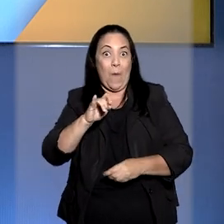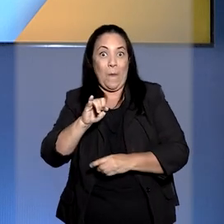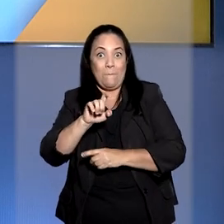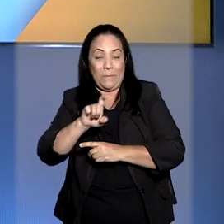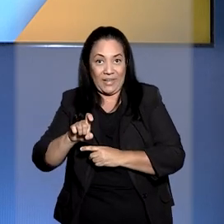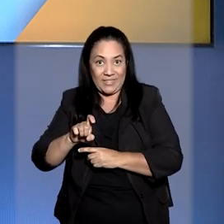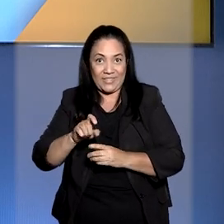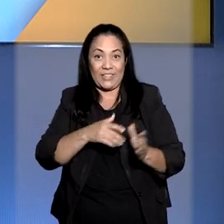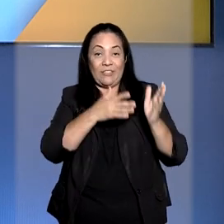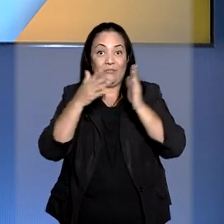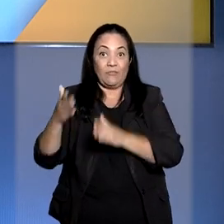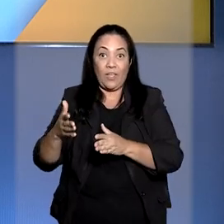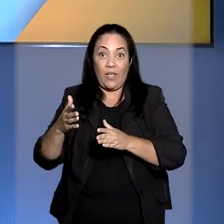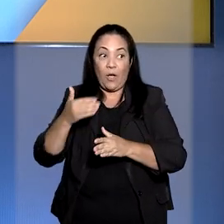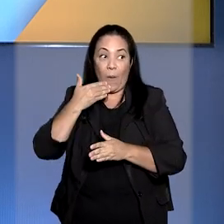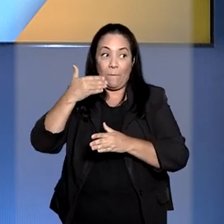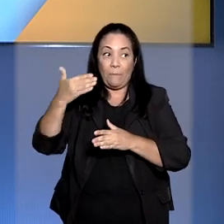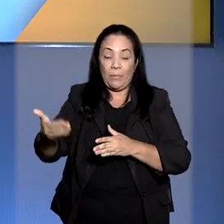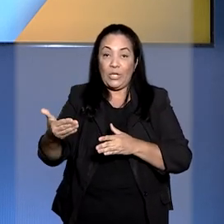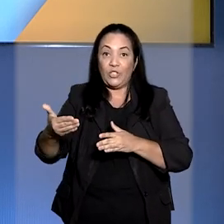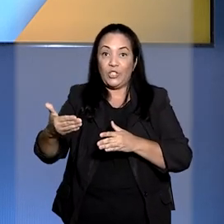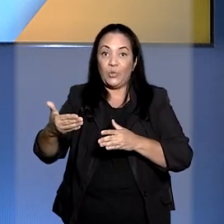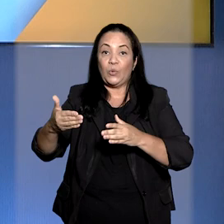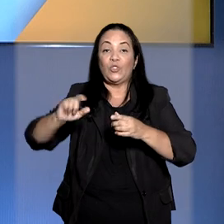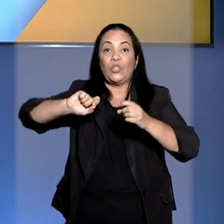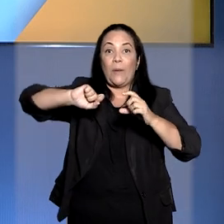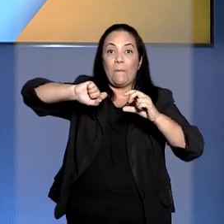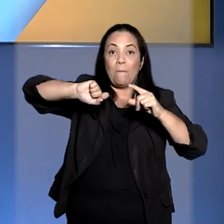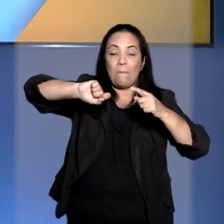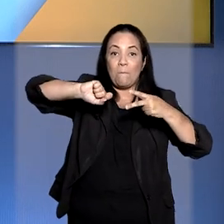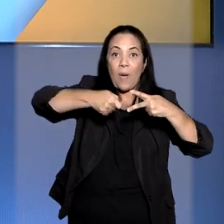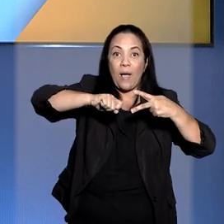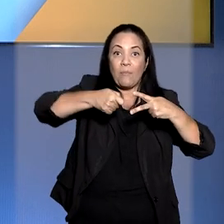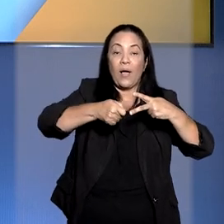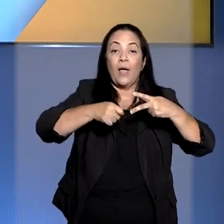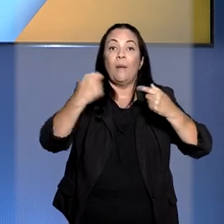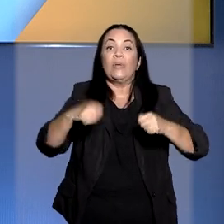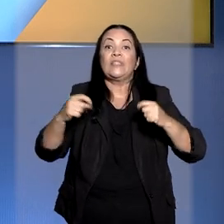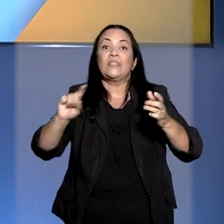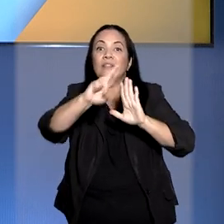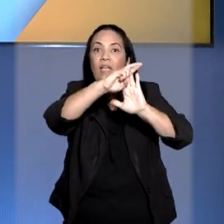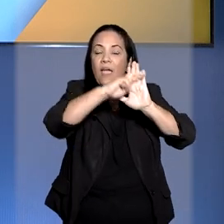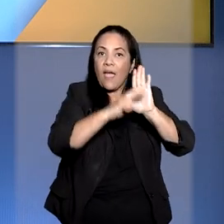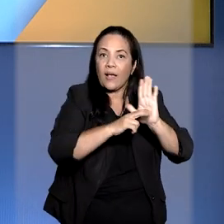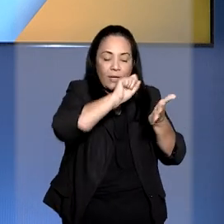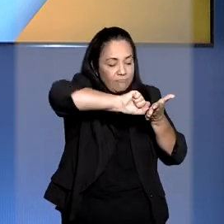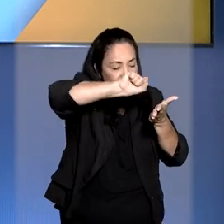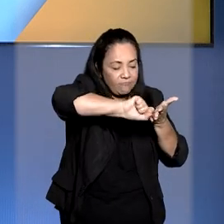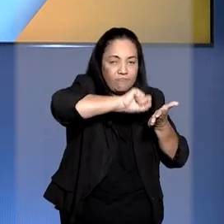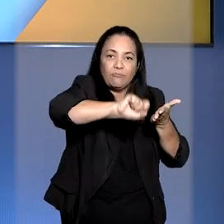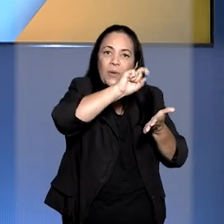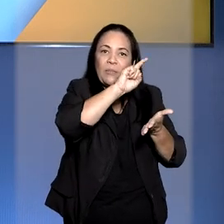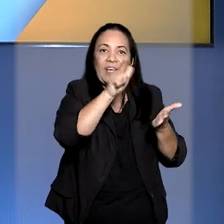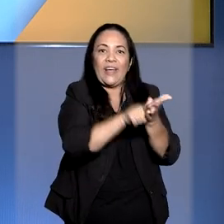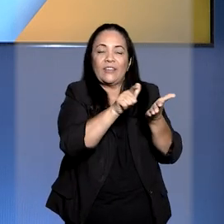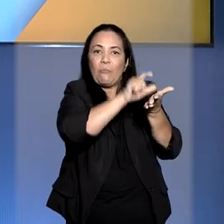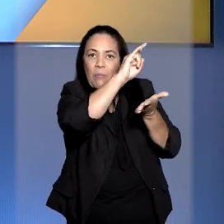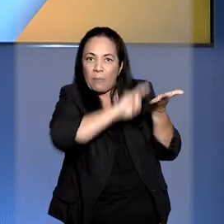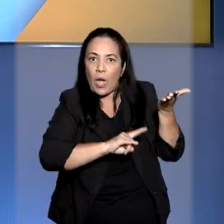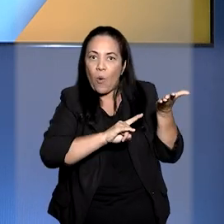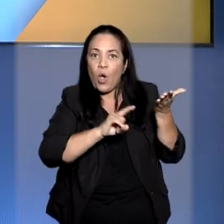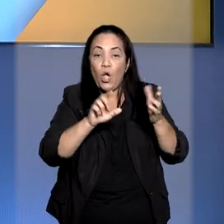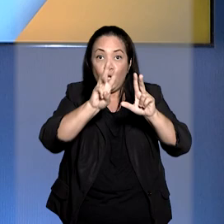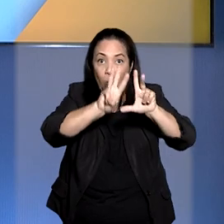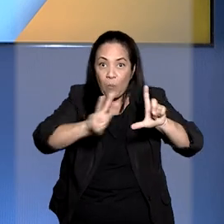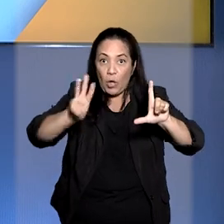via pics a solicitação de devolução deve cumprir como requisitos o preenchimento de um formulário disponível